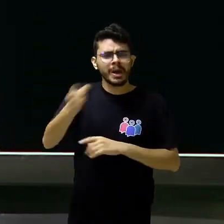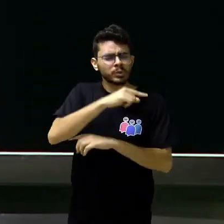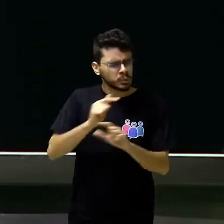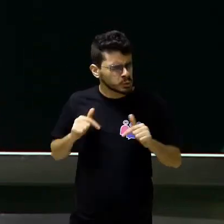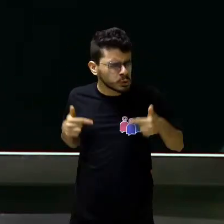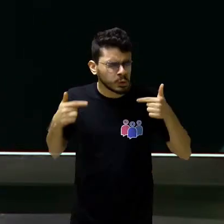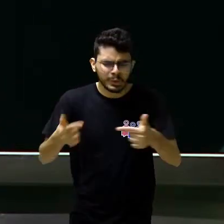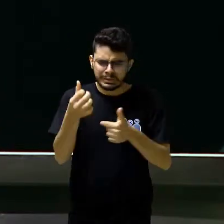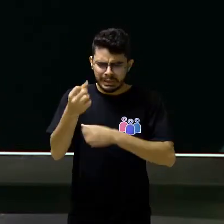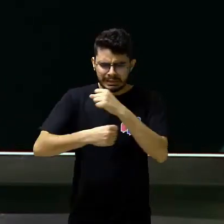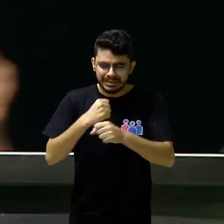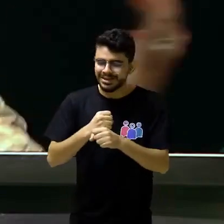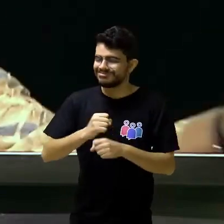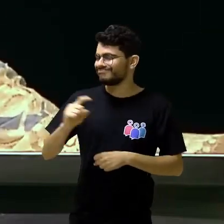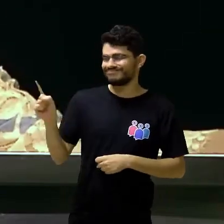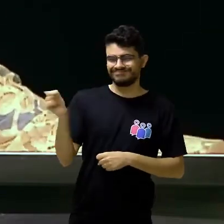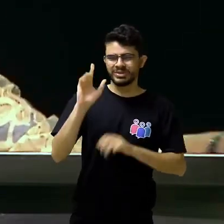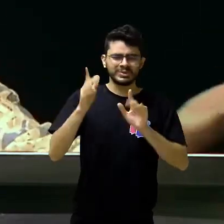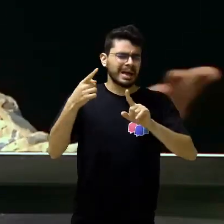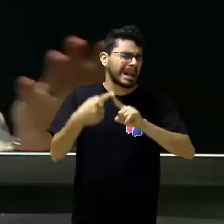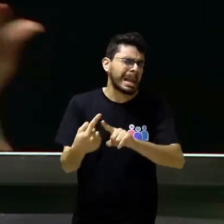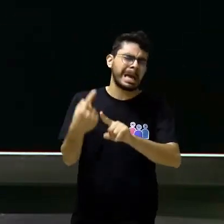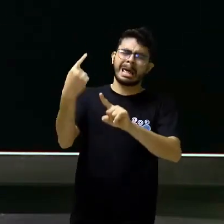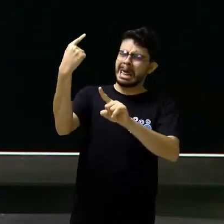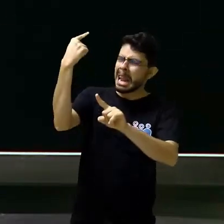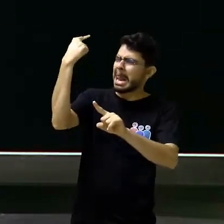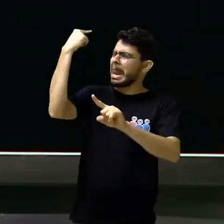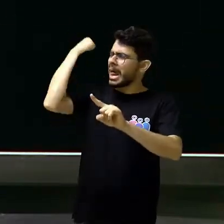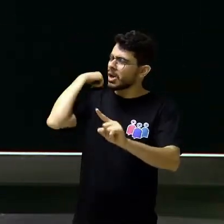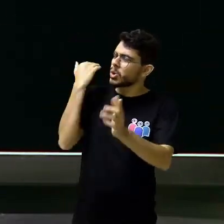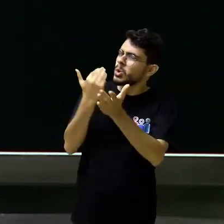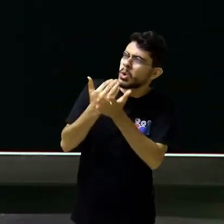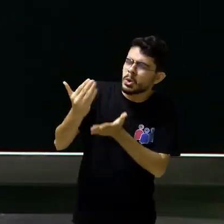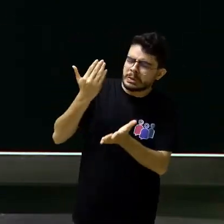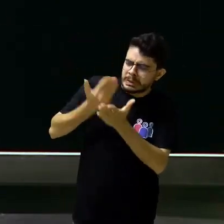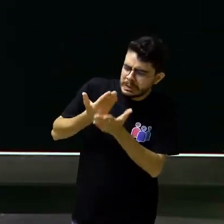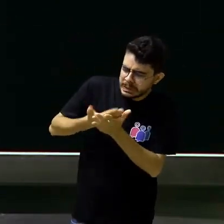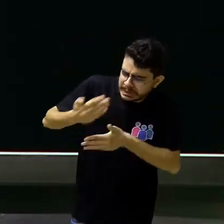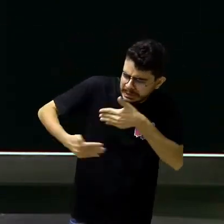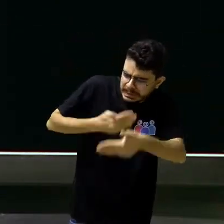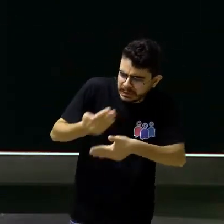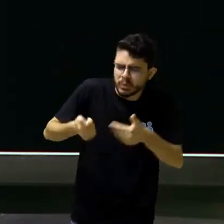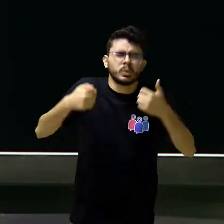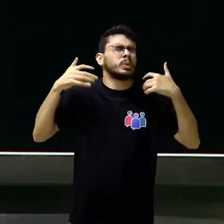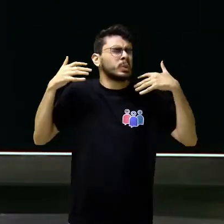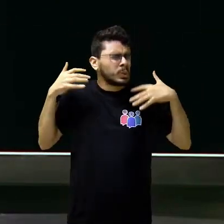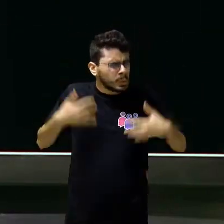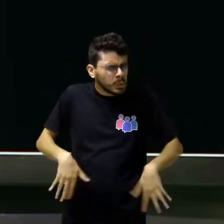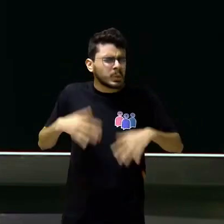foi 6 anos. Foi lá desde o início que começaram a estudar.